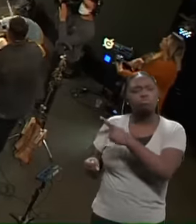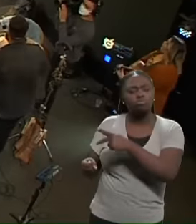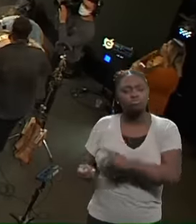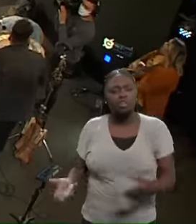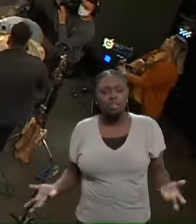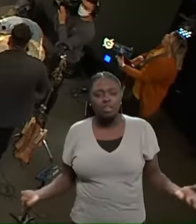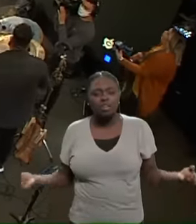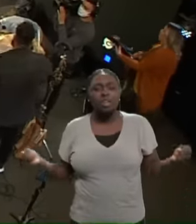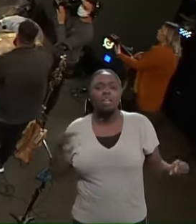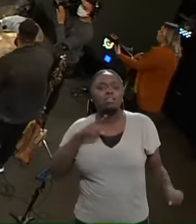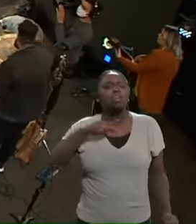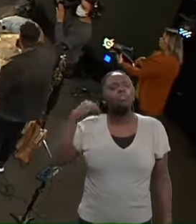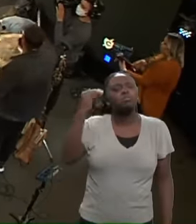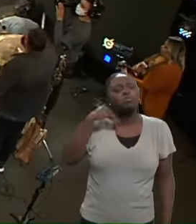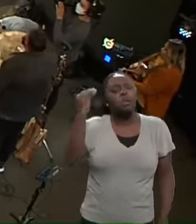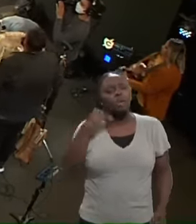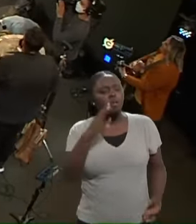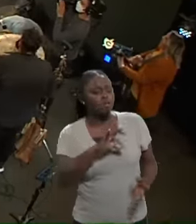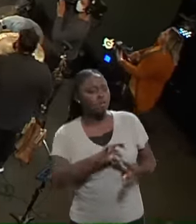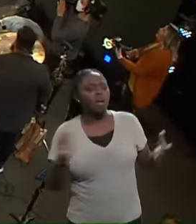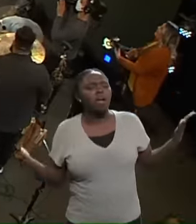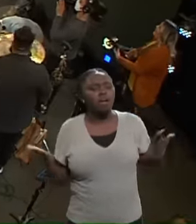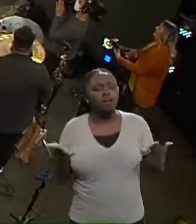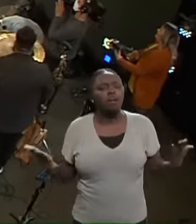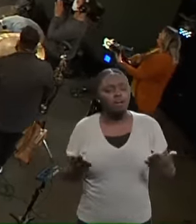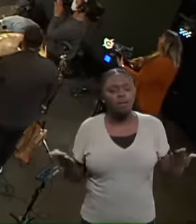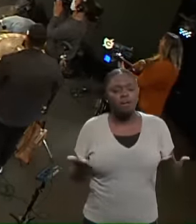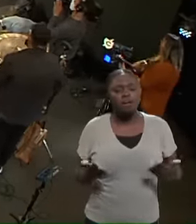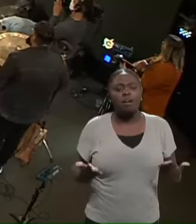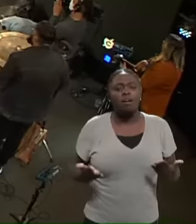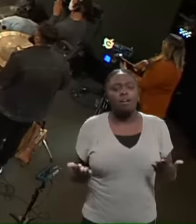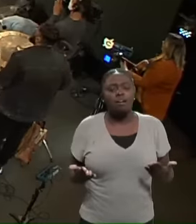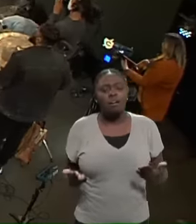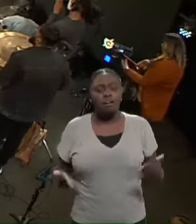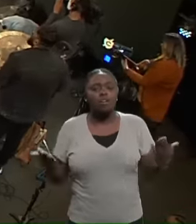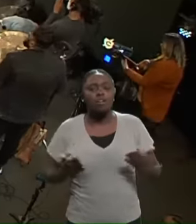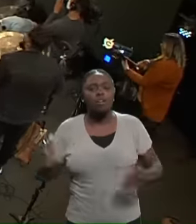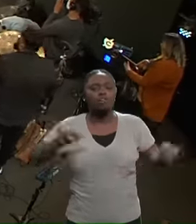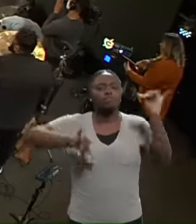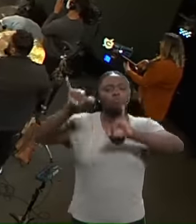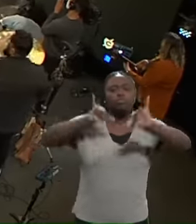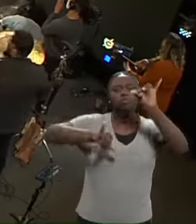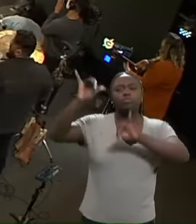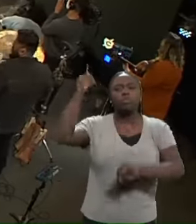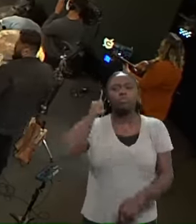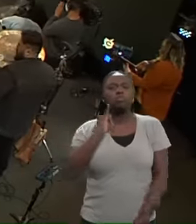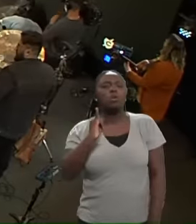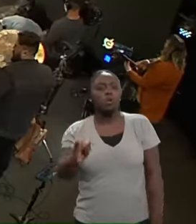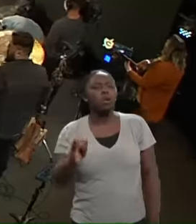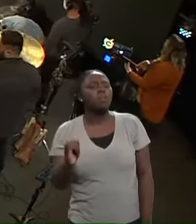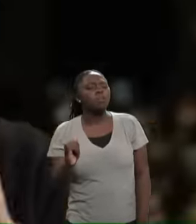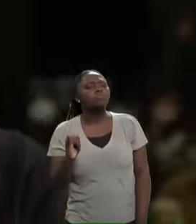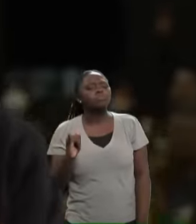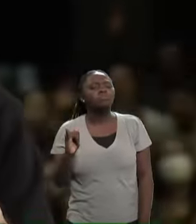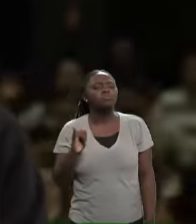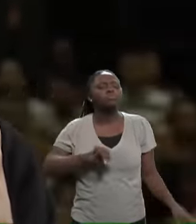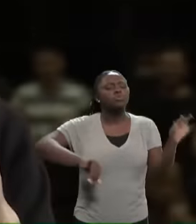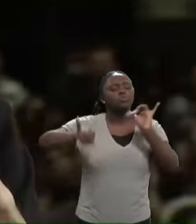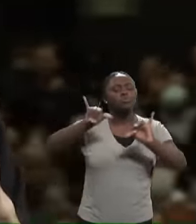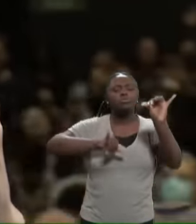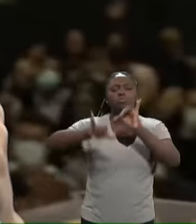una experiencia espiritual. Ahora. Usa los profetas, Señor. Usa los ungidos,